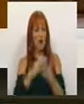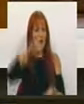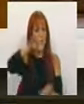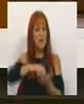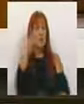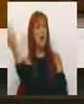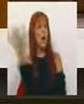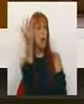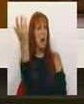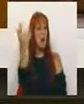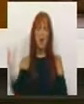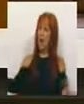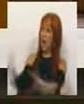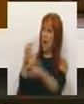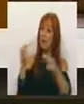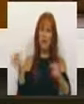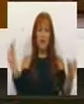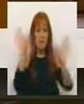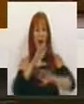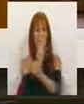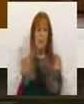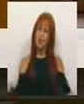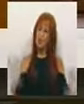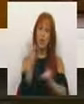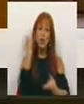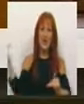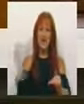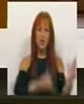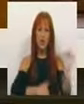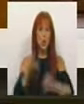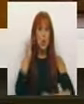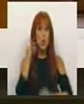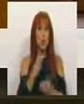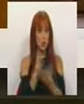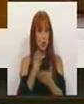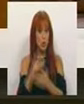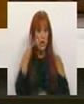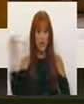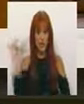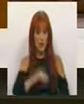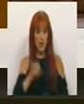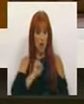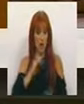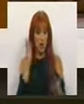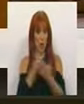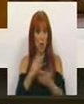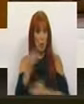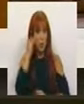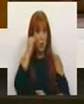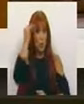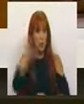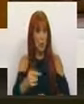de influência e captar mais alunos estrangeiros o número de estudantes estrangeiros nas nossas escolas do